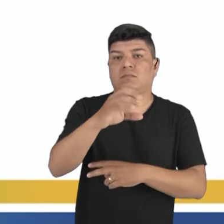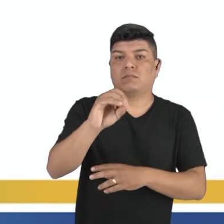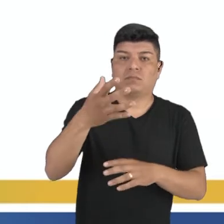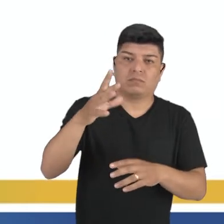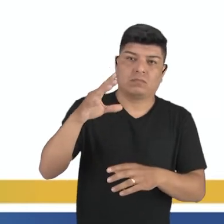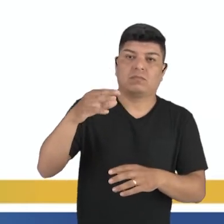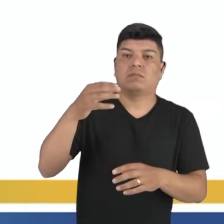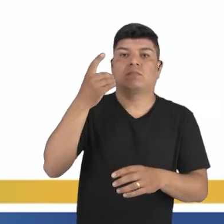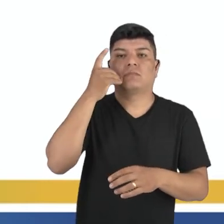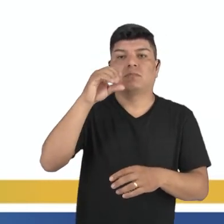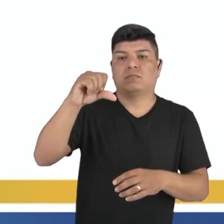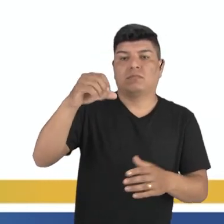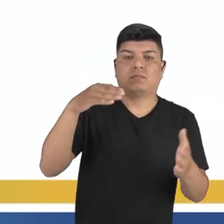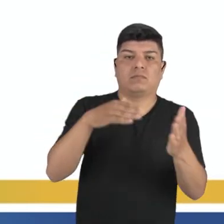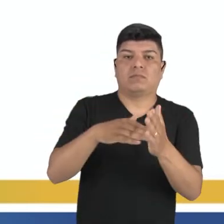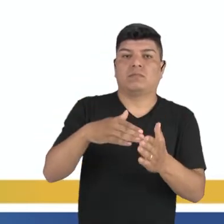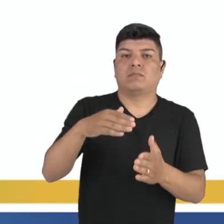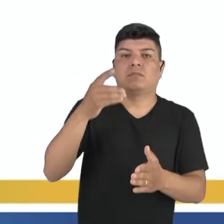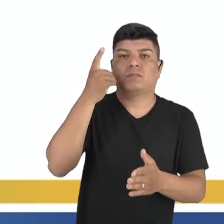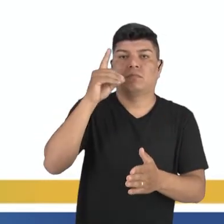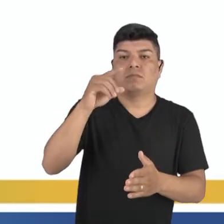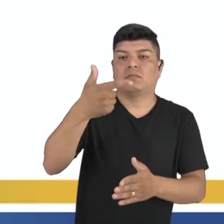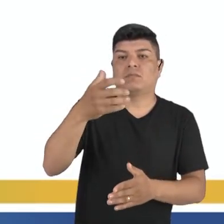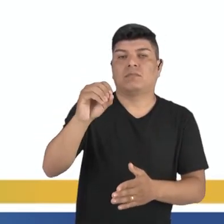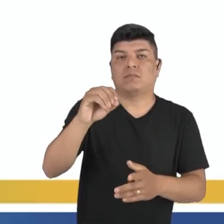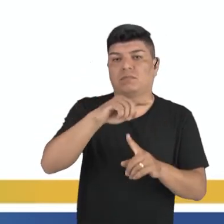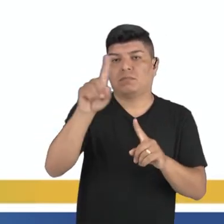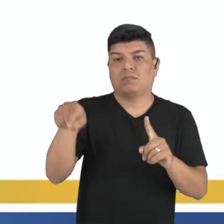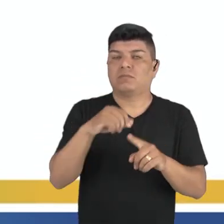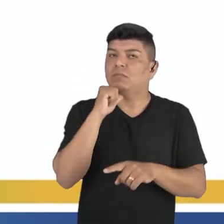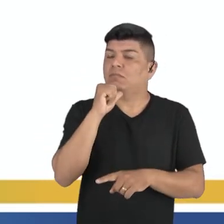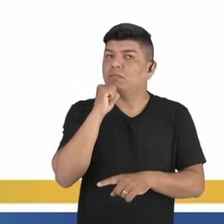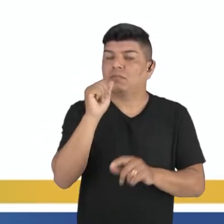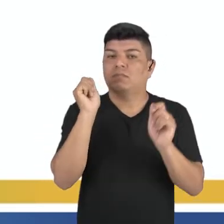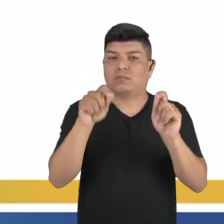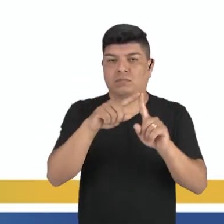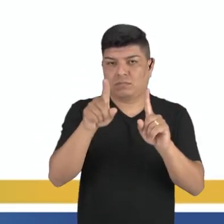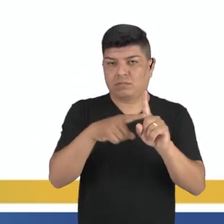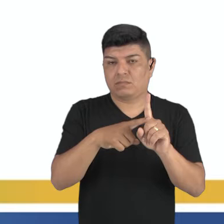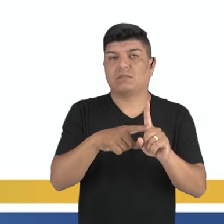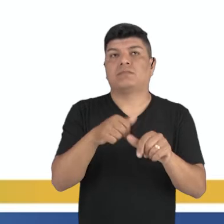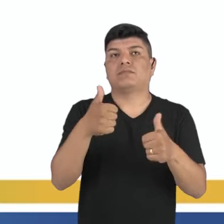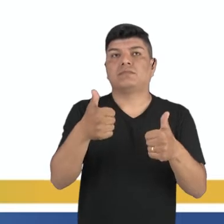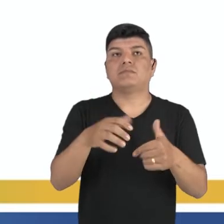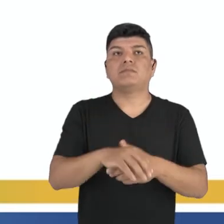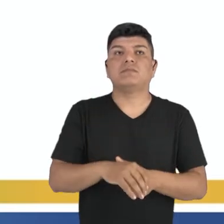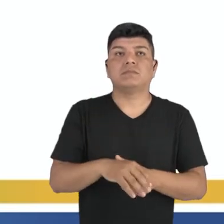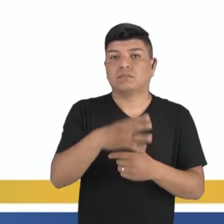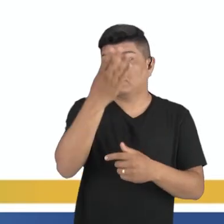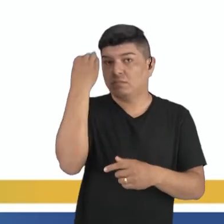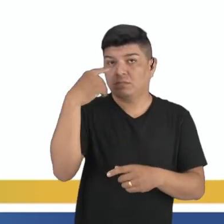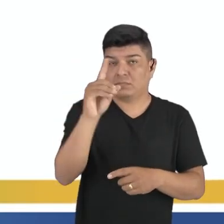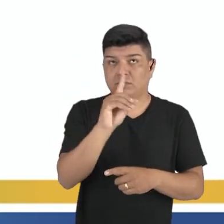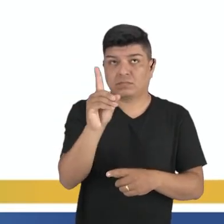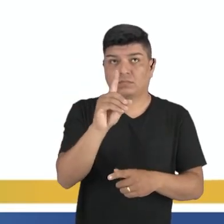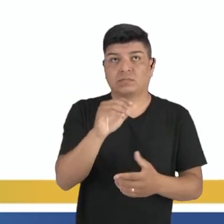dia 9 até o dia 20 desse ciclo. É esse período que ela pode engravidar, tá, pessoal? Não se esqueçam.